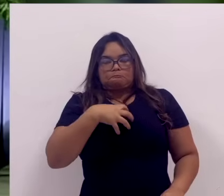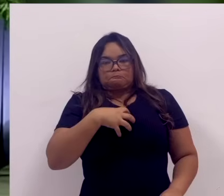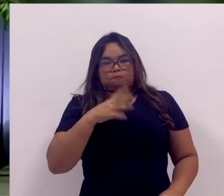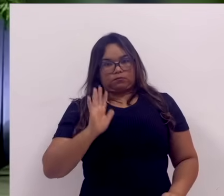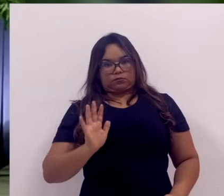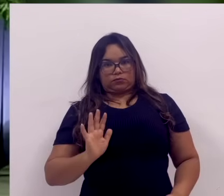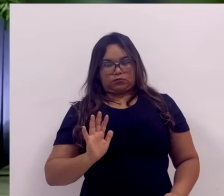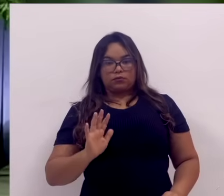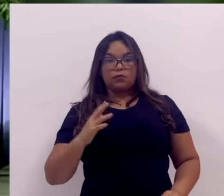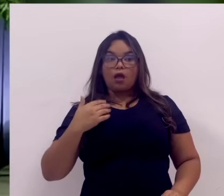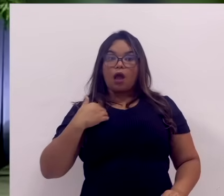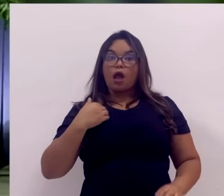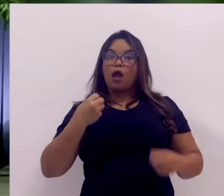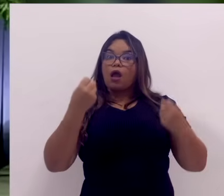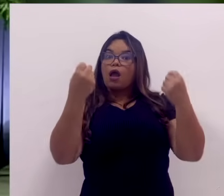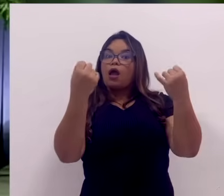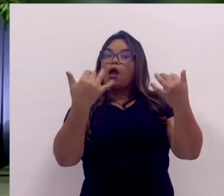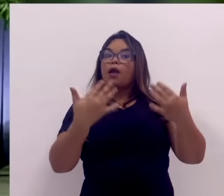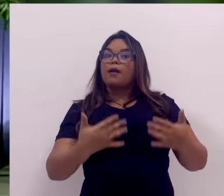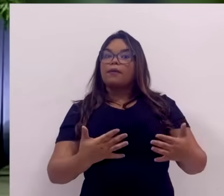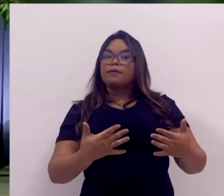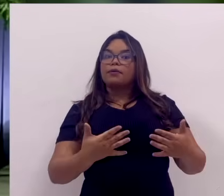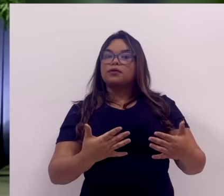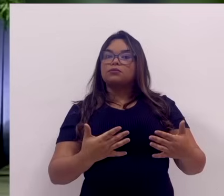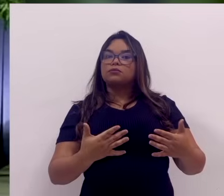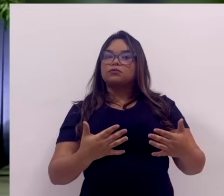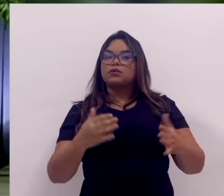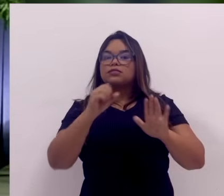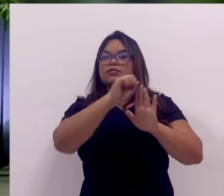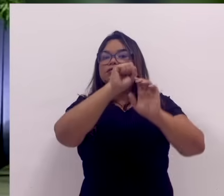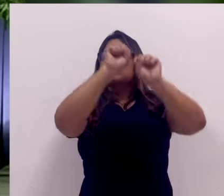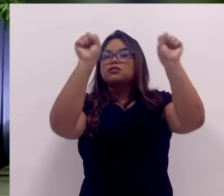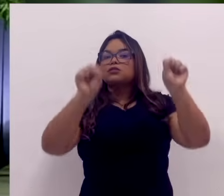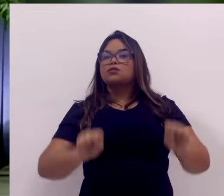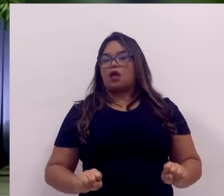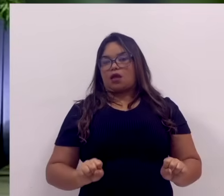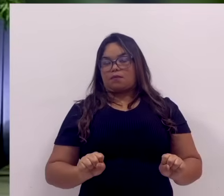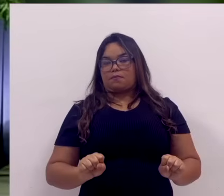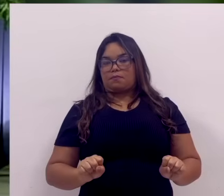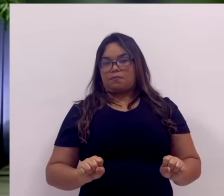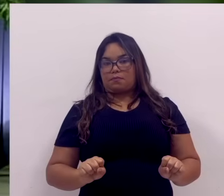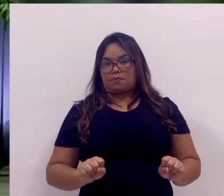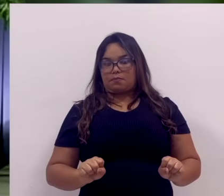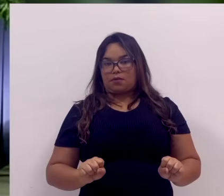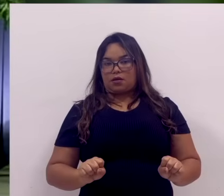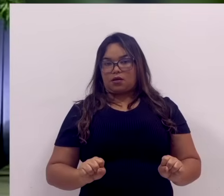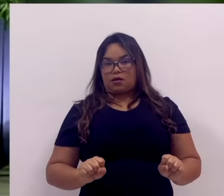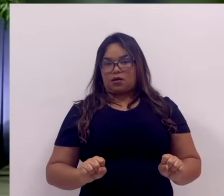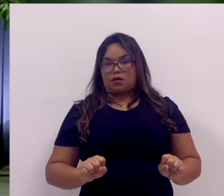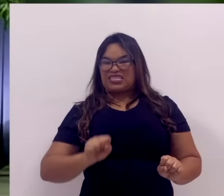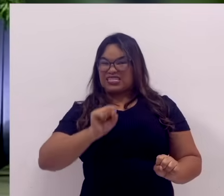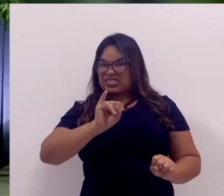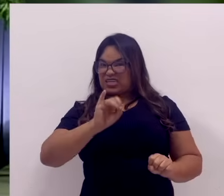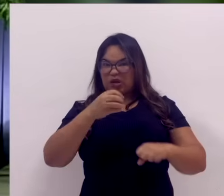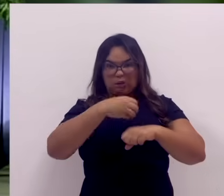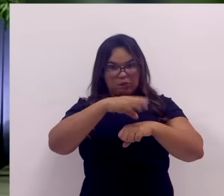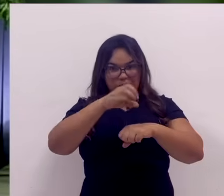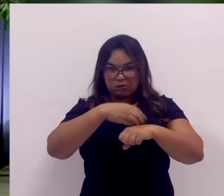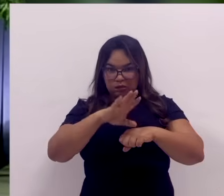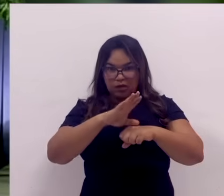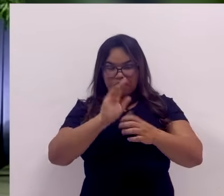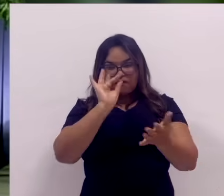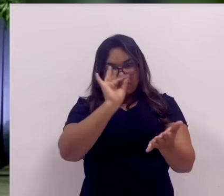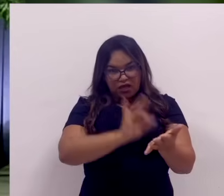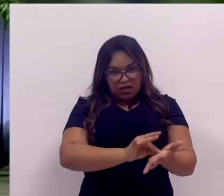Estou falando acerca de sistemas. Entendemos isso? Se o sistema não ensina a verdade, ele